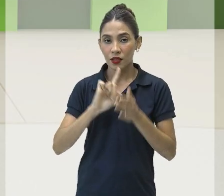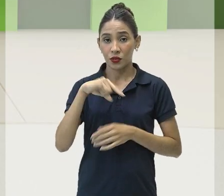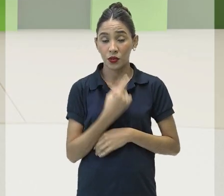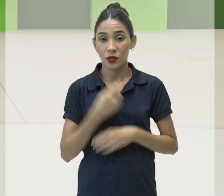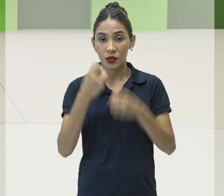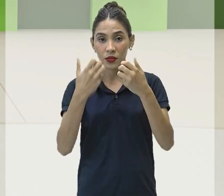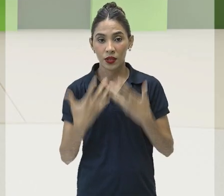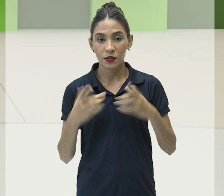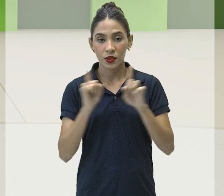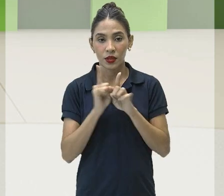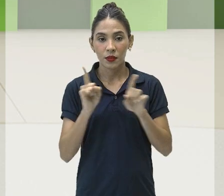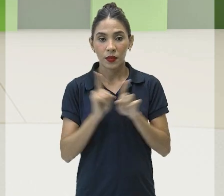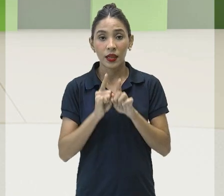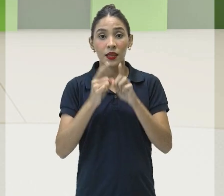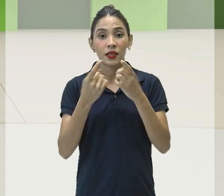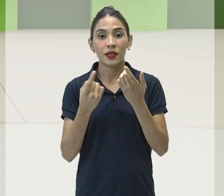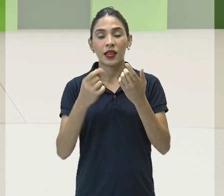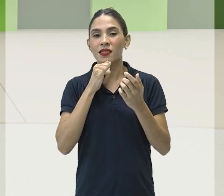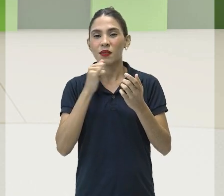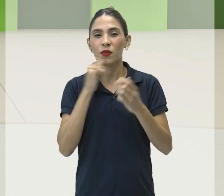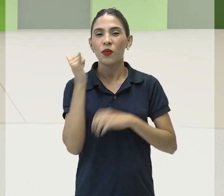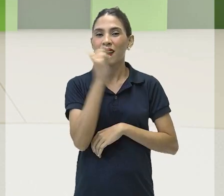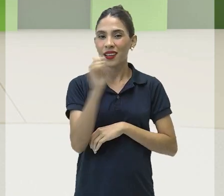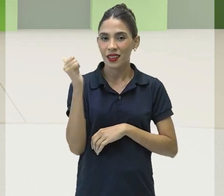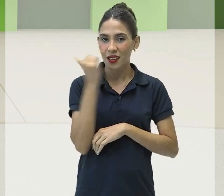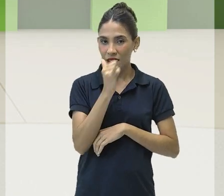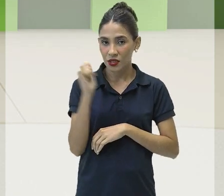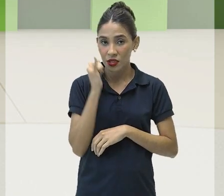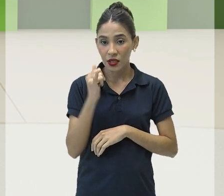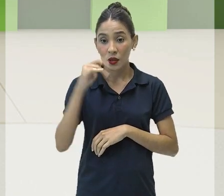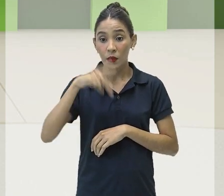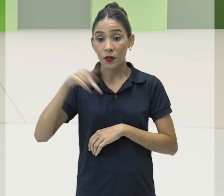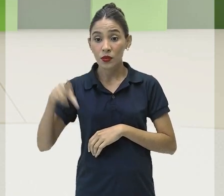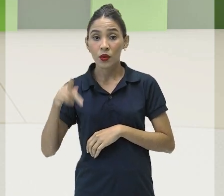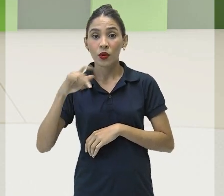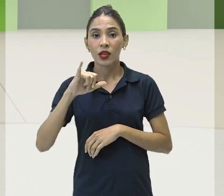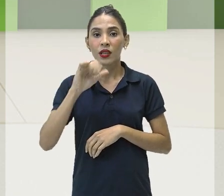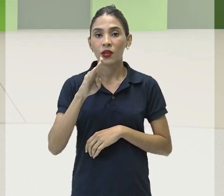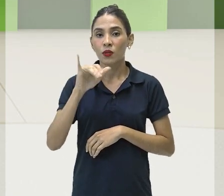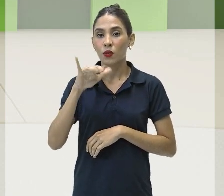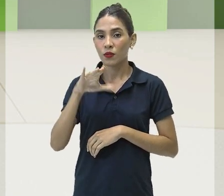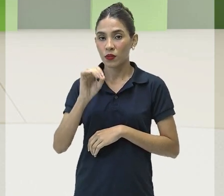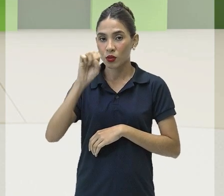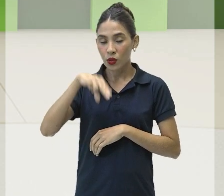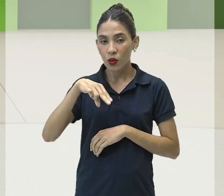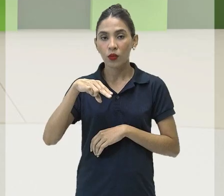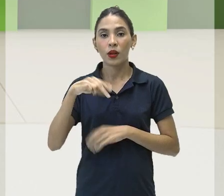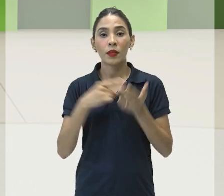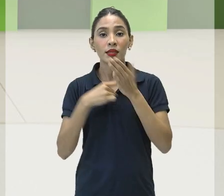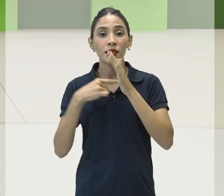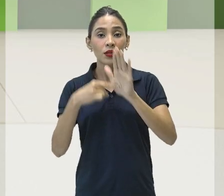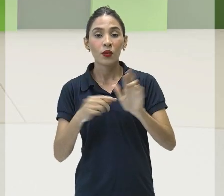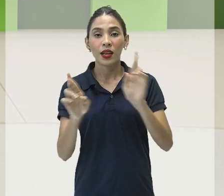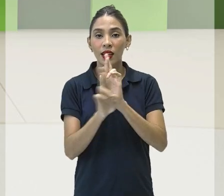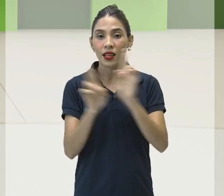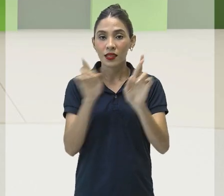daquele objetivo que fala sobre energia. E o professor Ilbson trouxe aí pra gente a relação da energia com